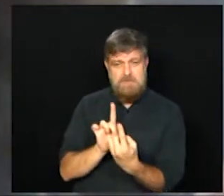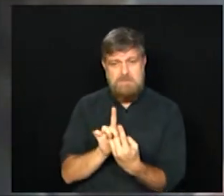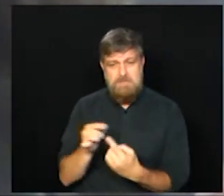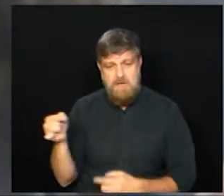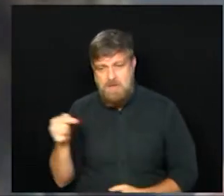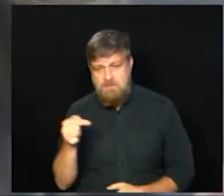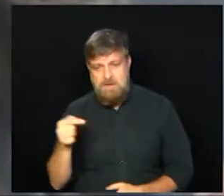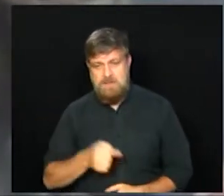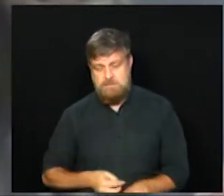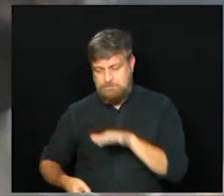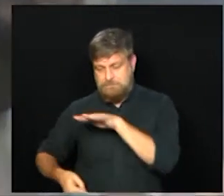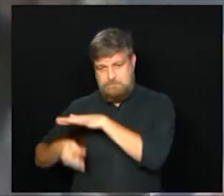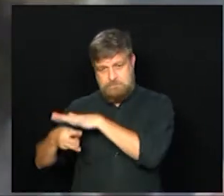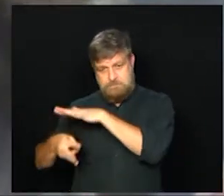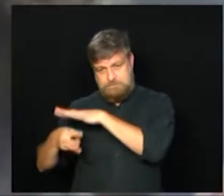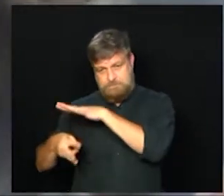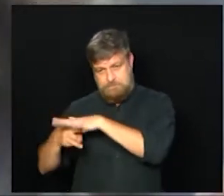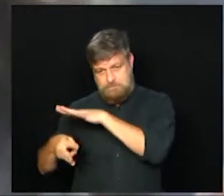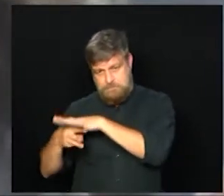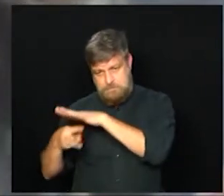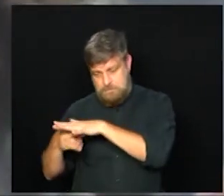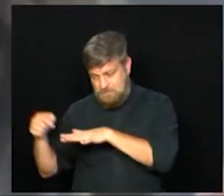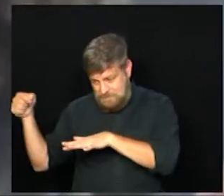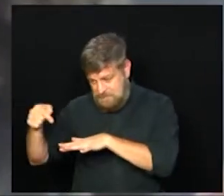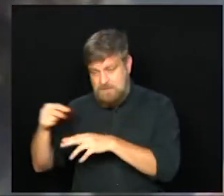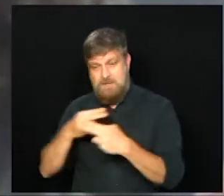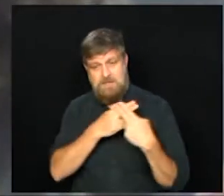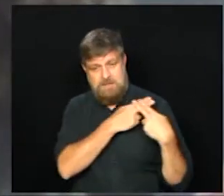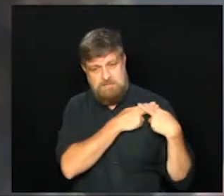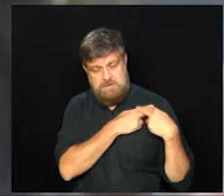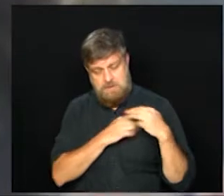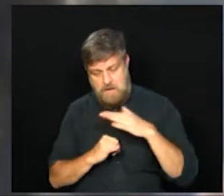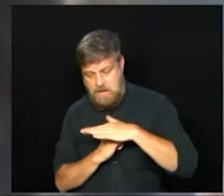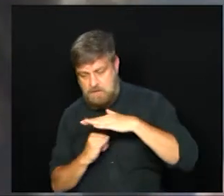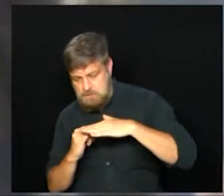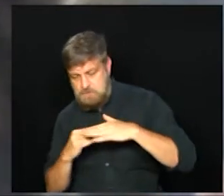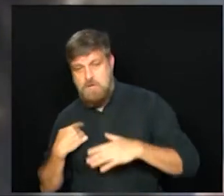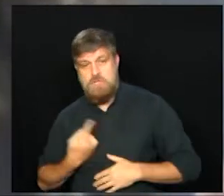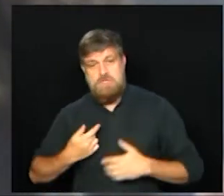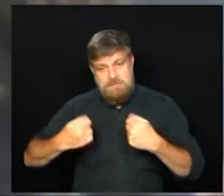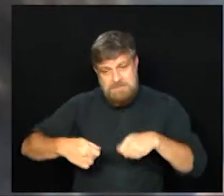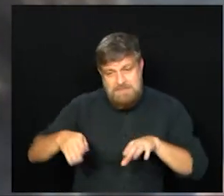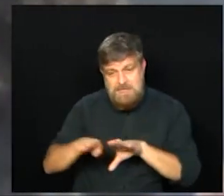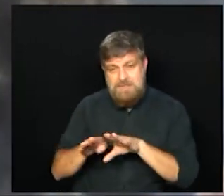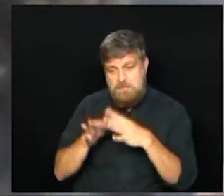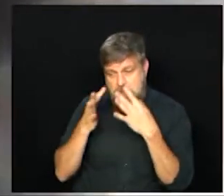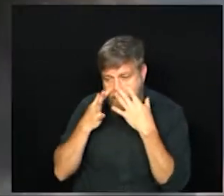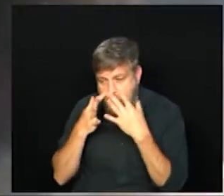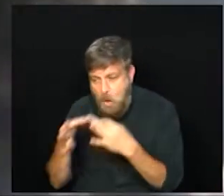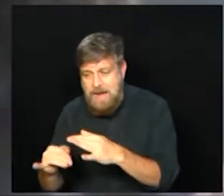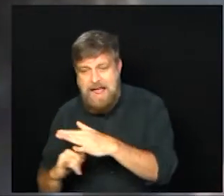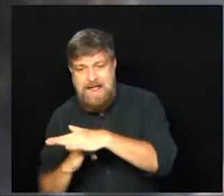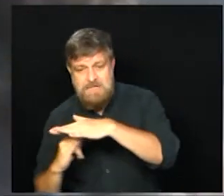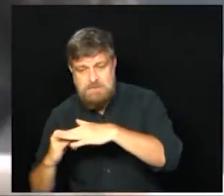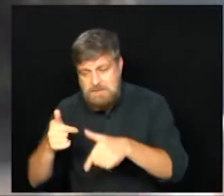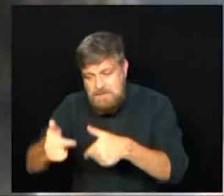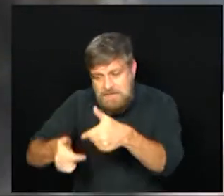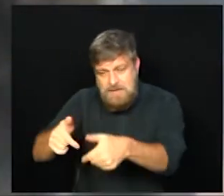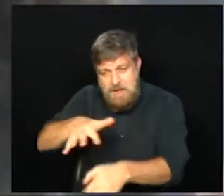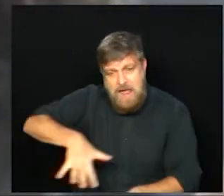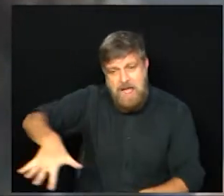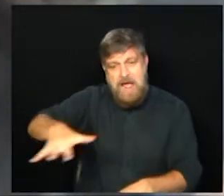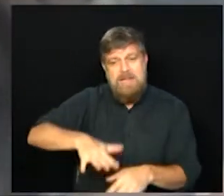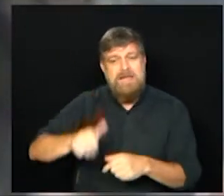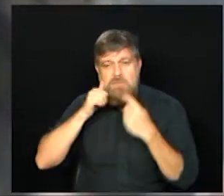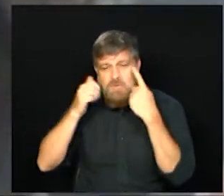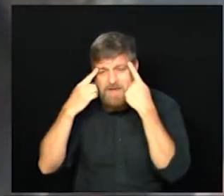terceiro setor. Então, se está na mão do terceiro setor das instituições, a gente também precisa olhar para as instituições que estão atendendo, em sua grande